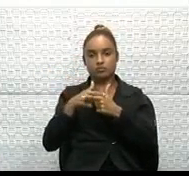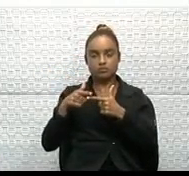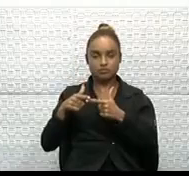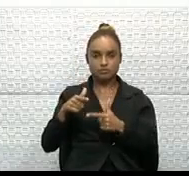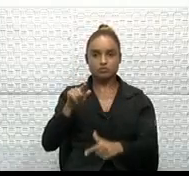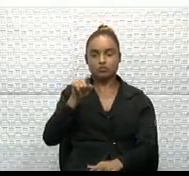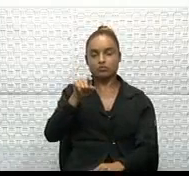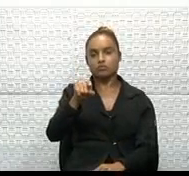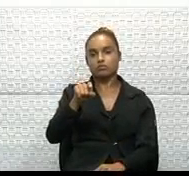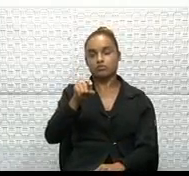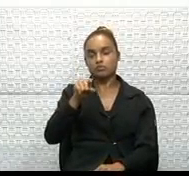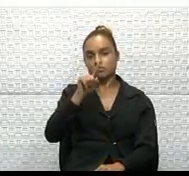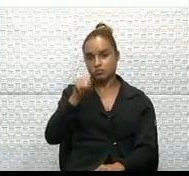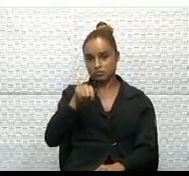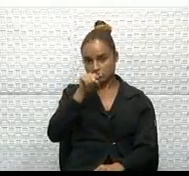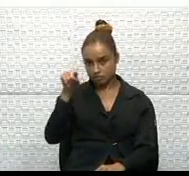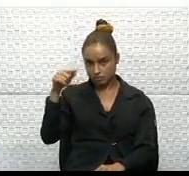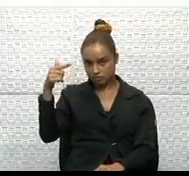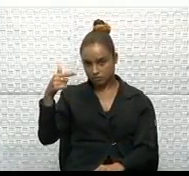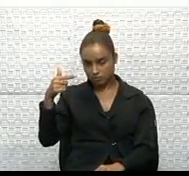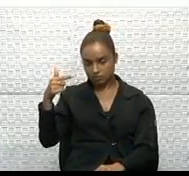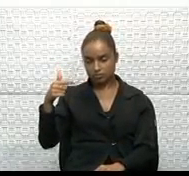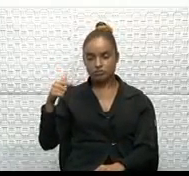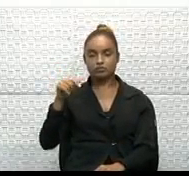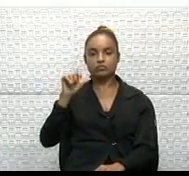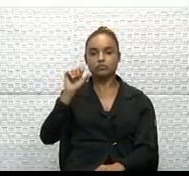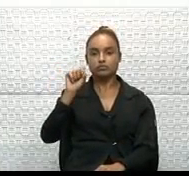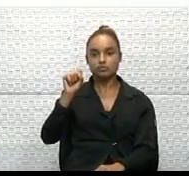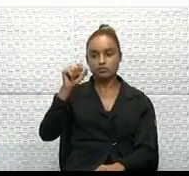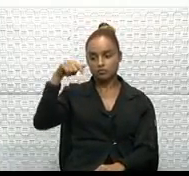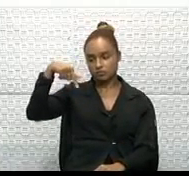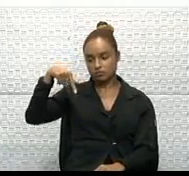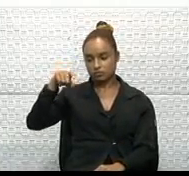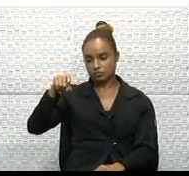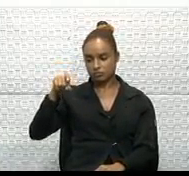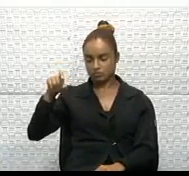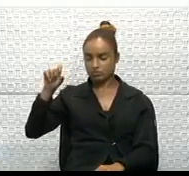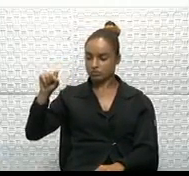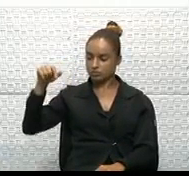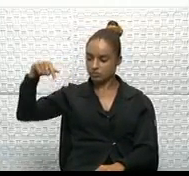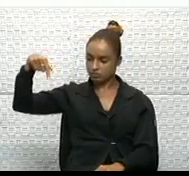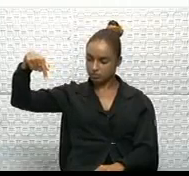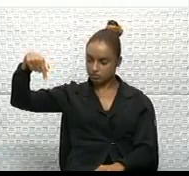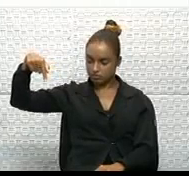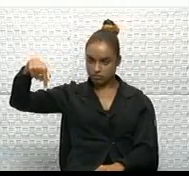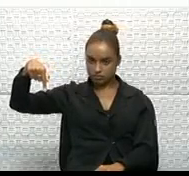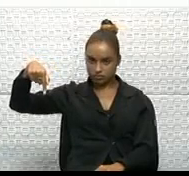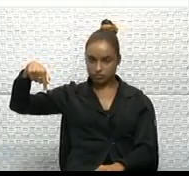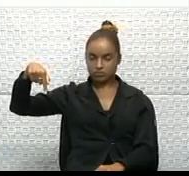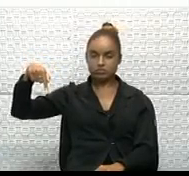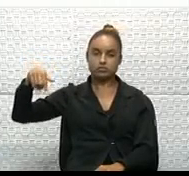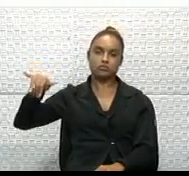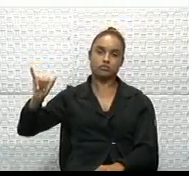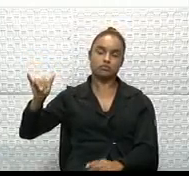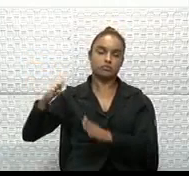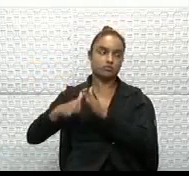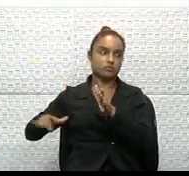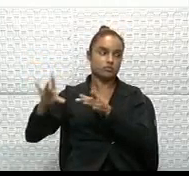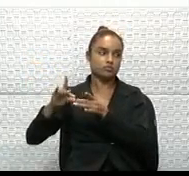raiz quadrada do SQ de x vezes o SQ de y. Bom, então calcule o coeficiente de